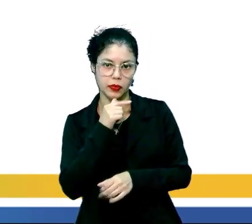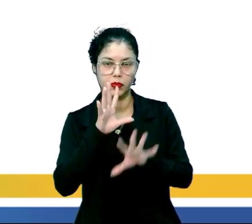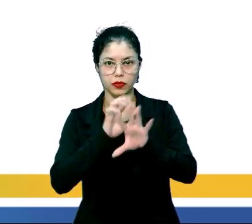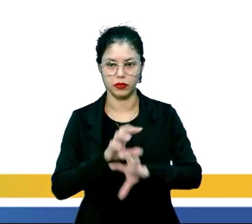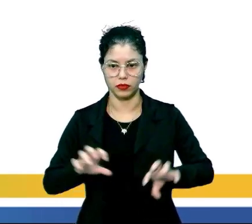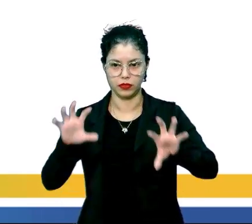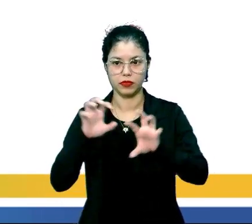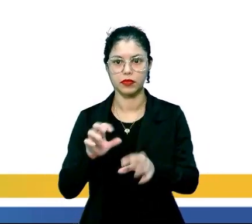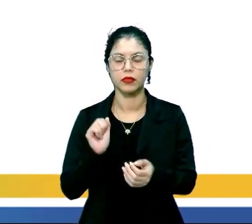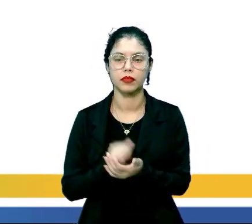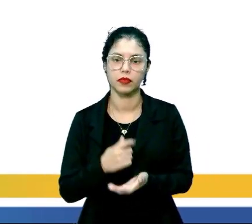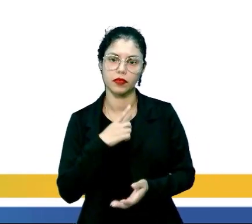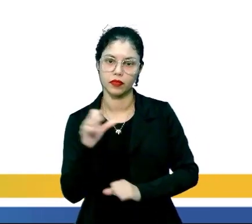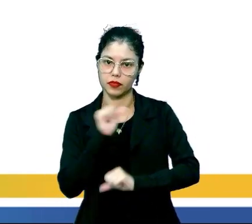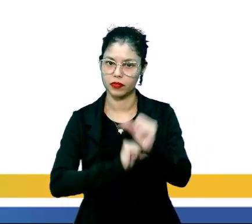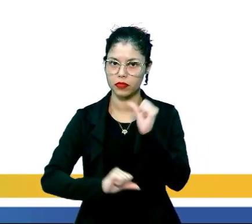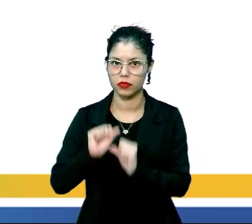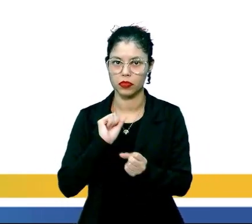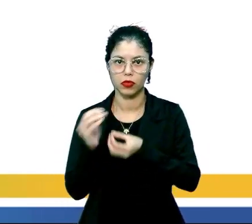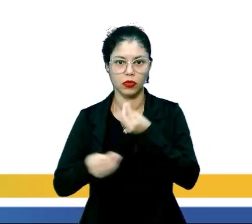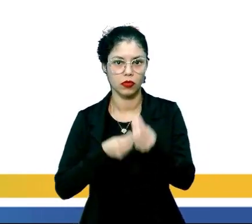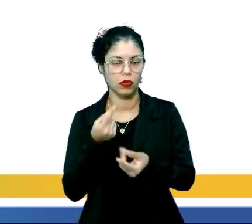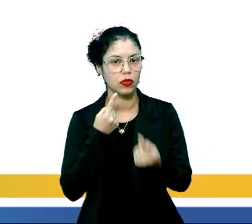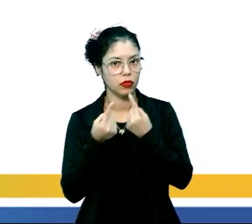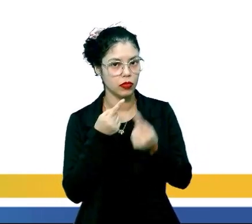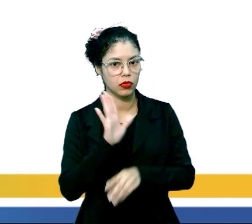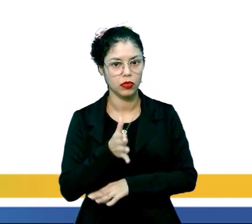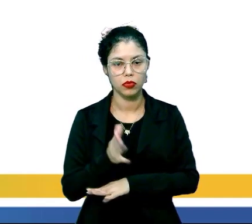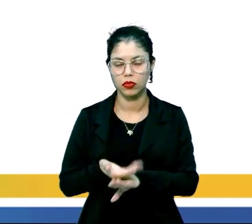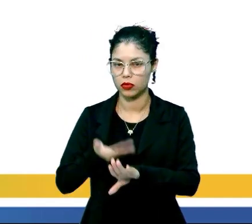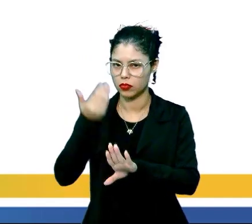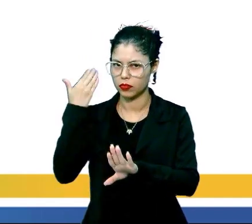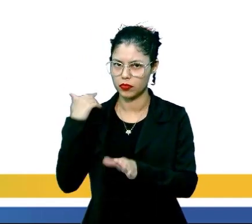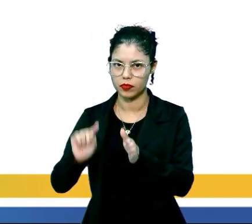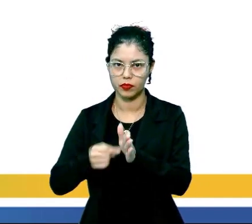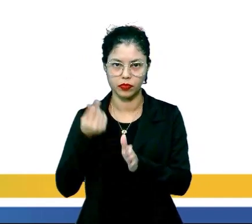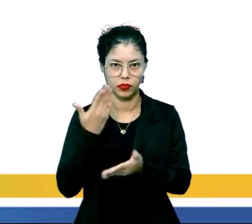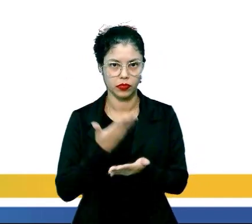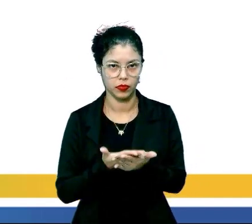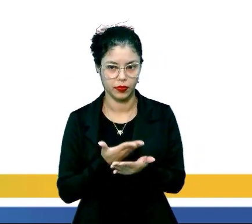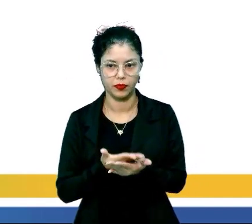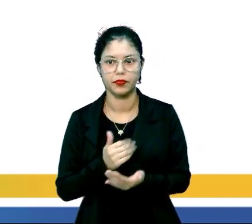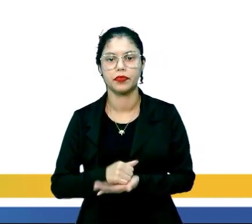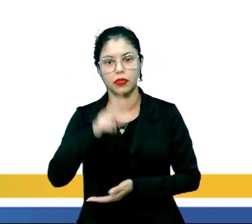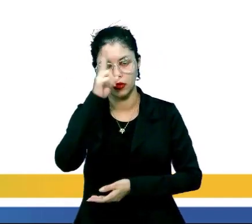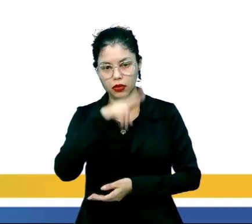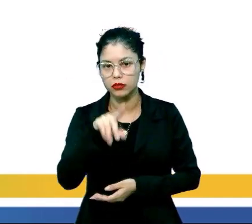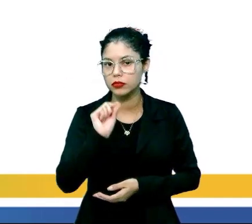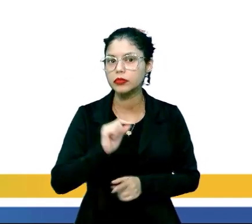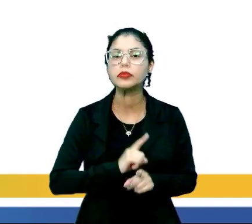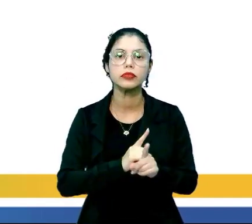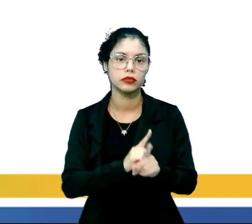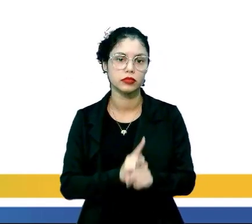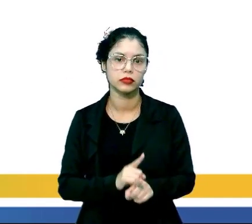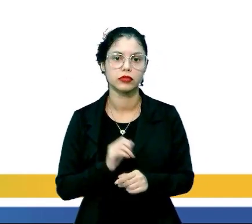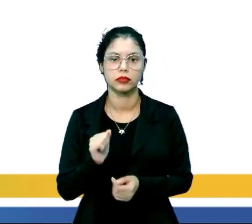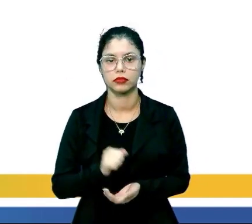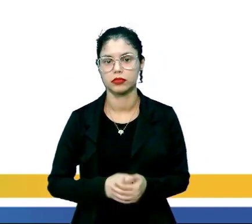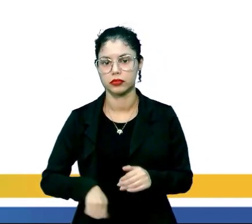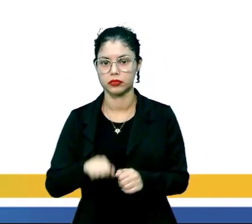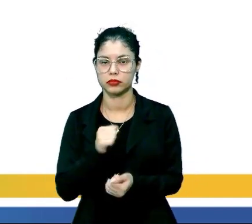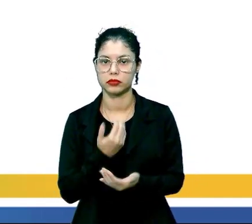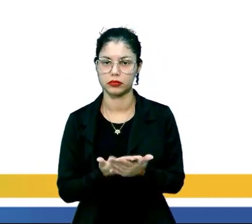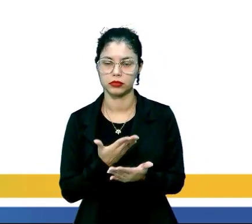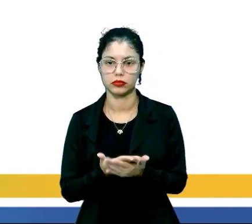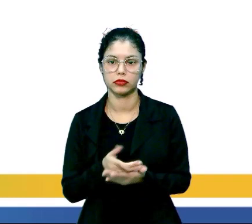gasoso, e eles têm suas transformações, como nós já conversamos lá nas primeiras aulas. Lembrando que, se você não acompanhou essas aulas, você